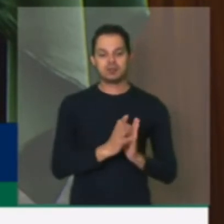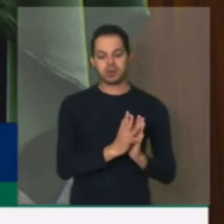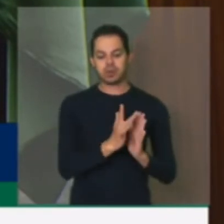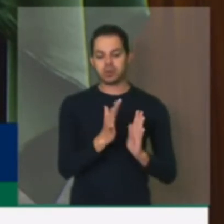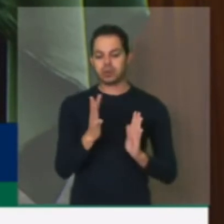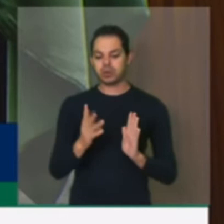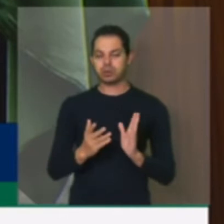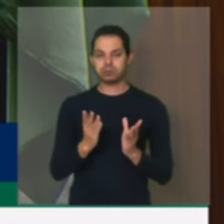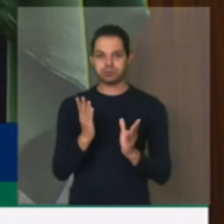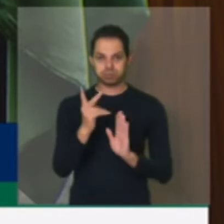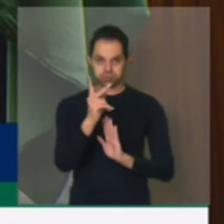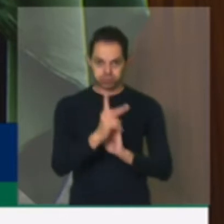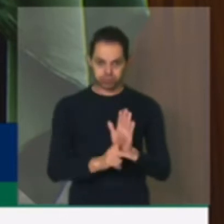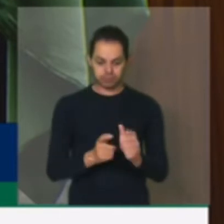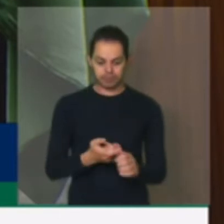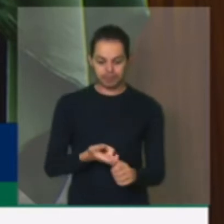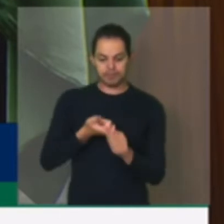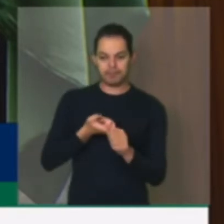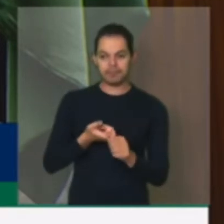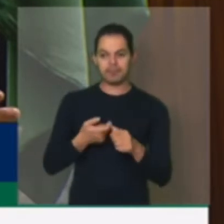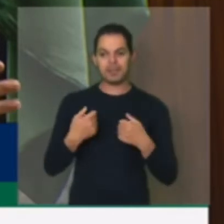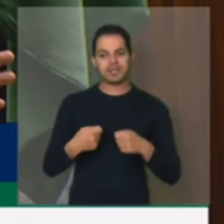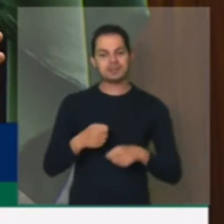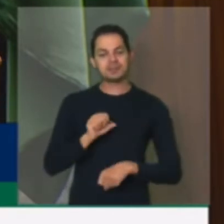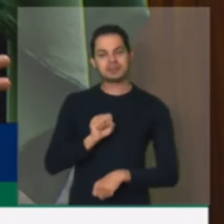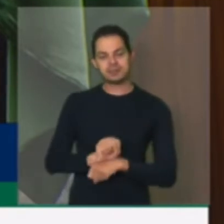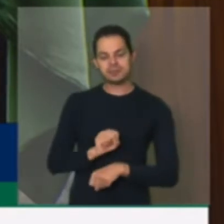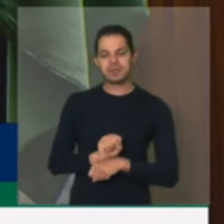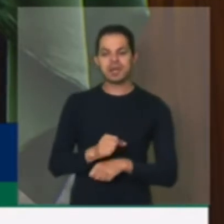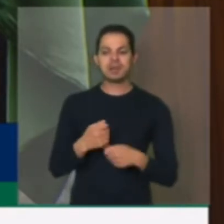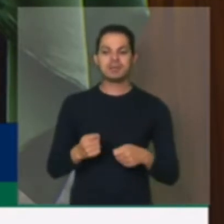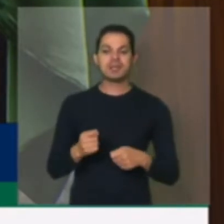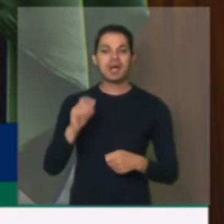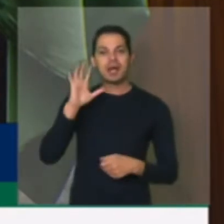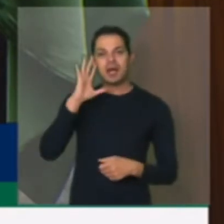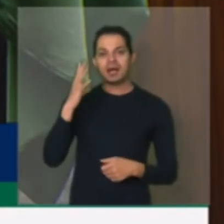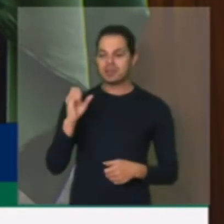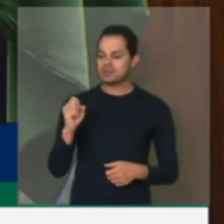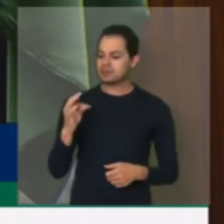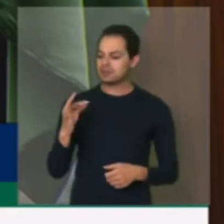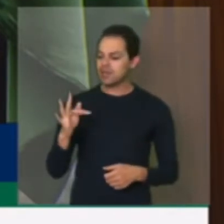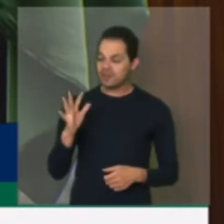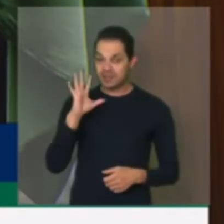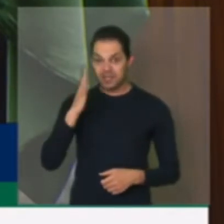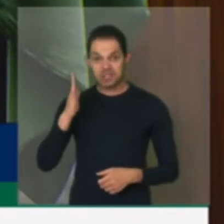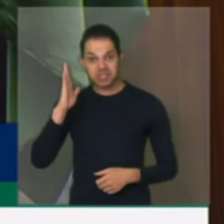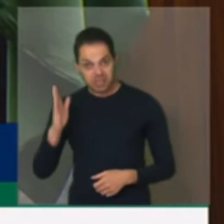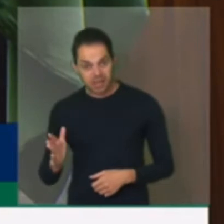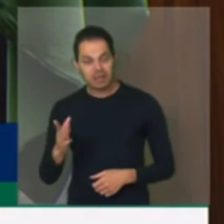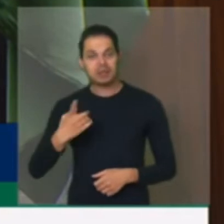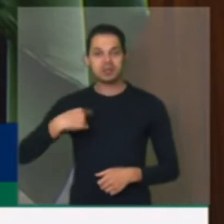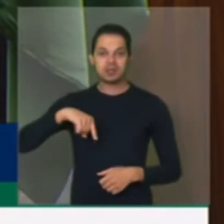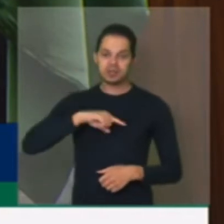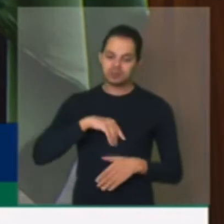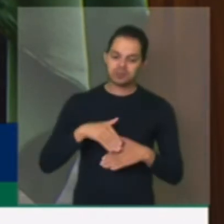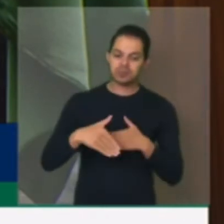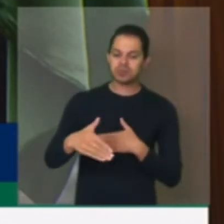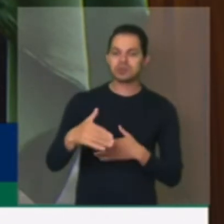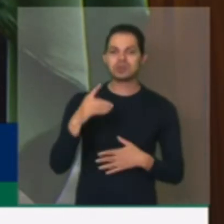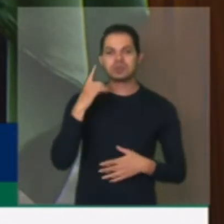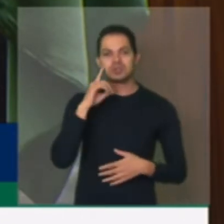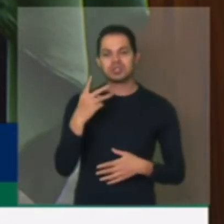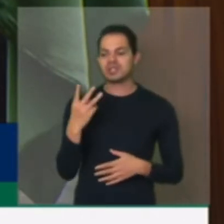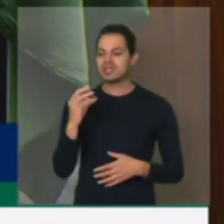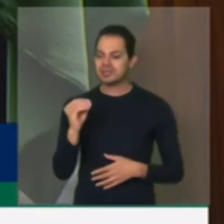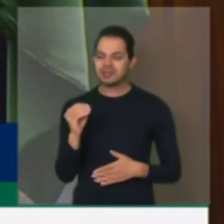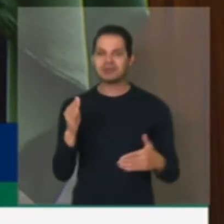projeto. Nós temos que aguardar. Vamos esperar o desfecho da decisão do STF no dia 30? Para que